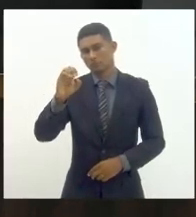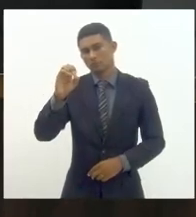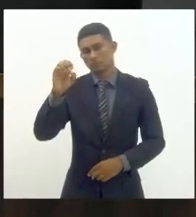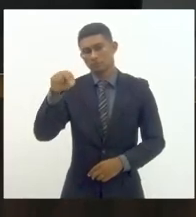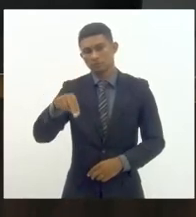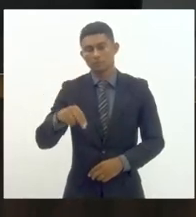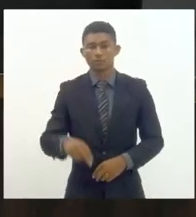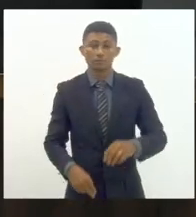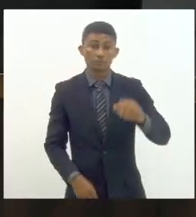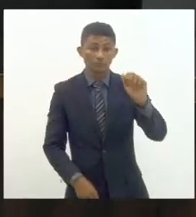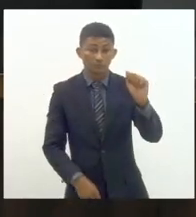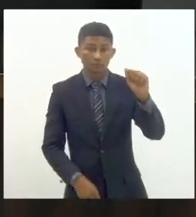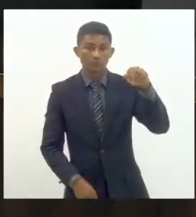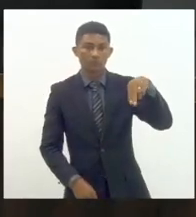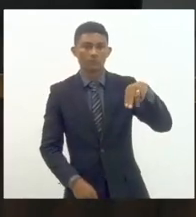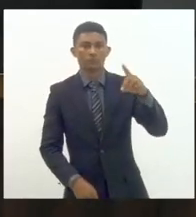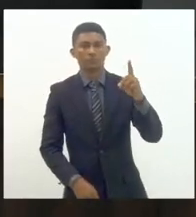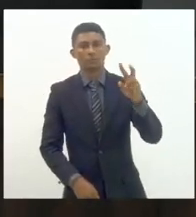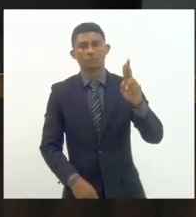André Correia.